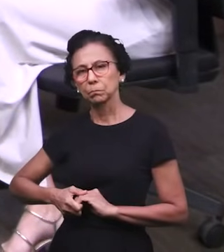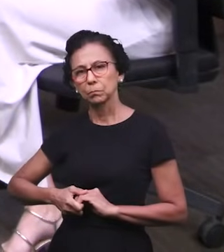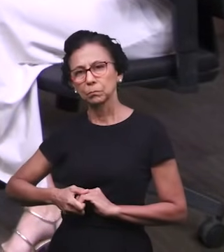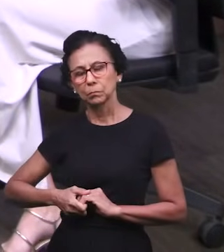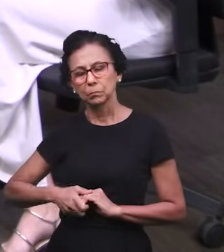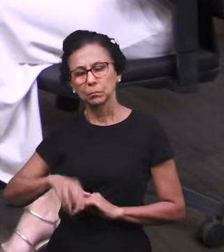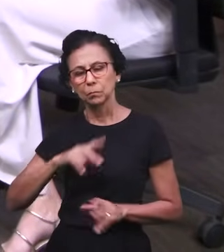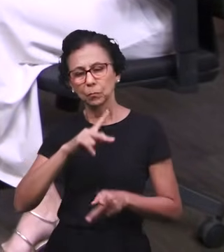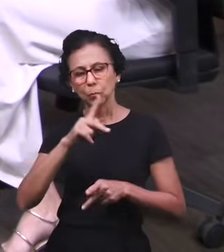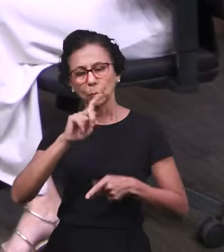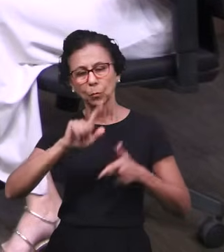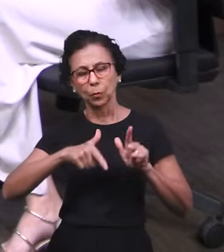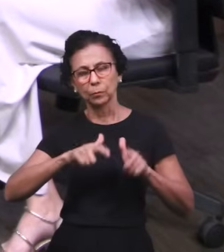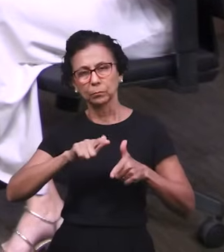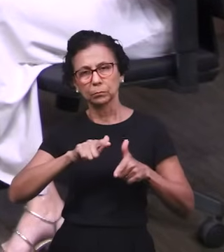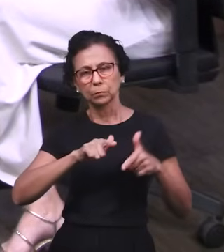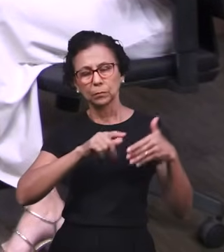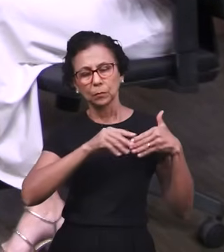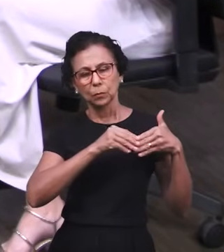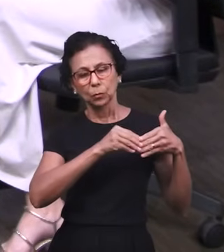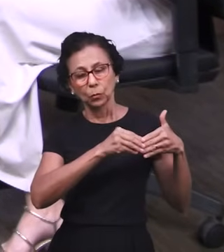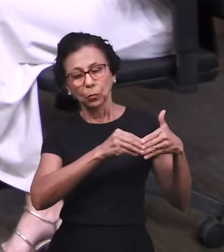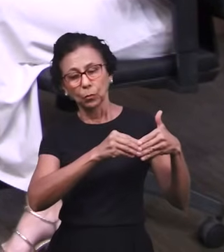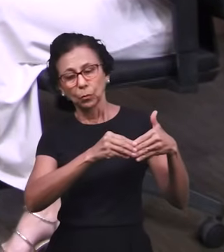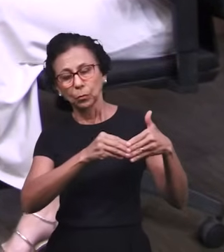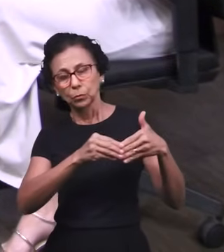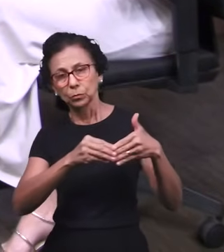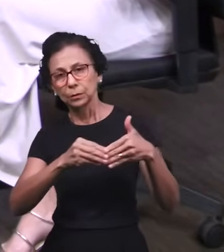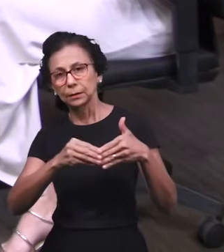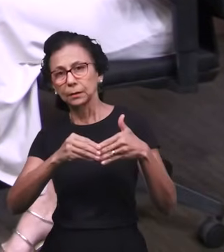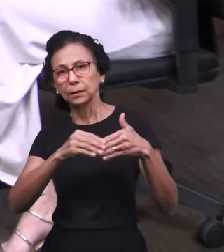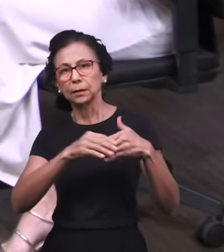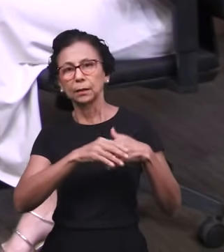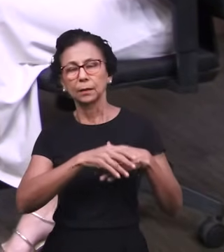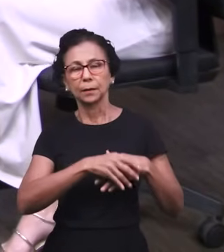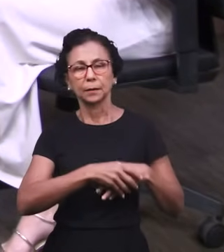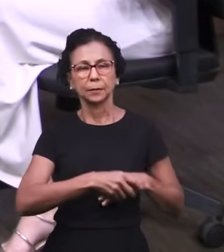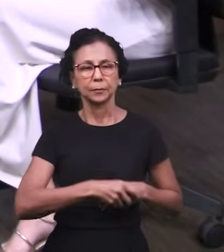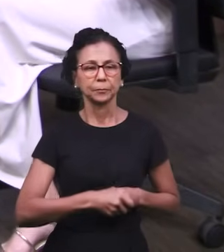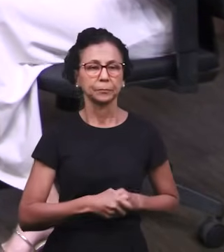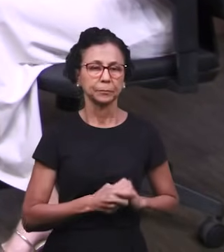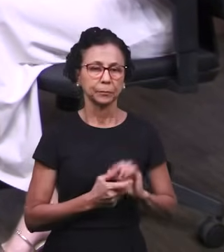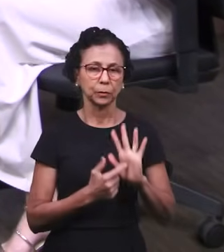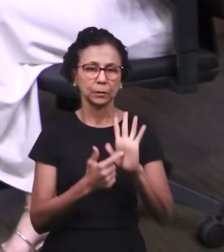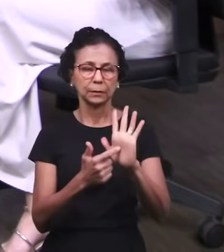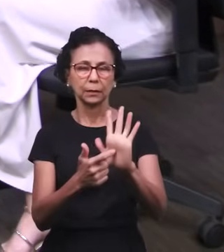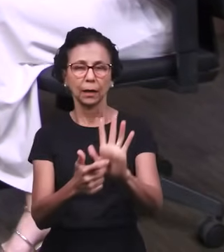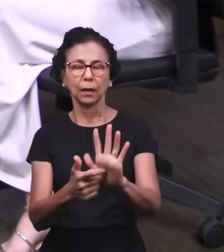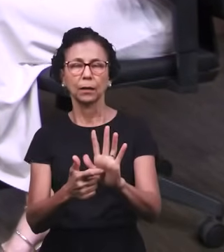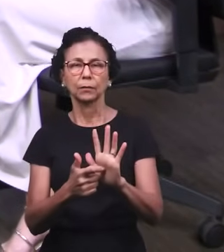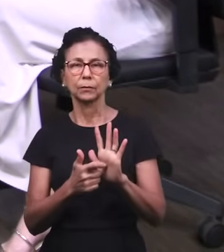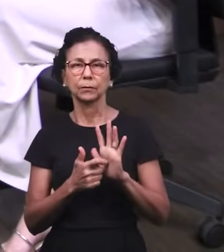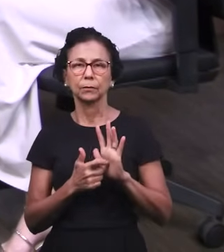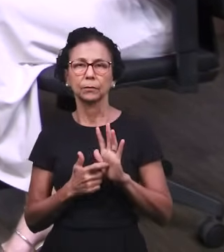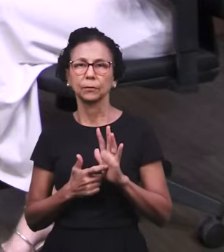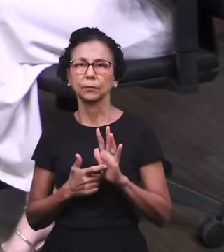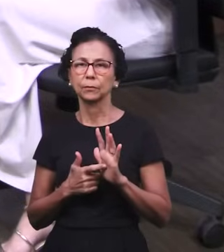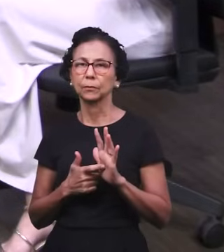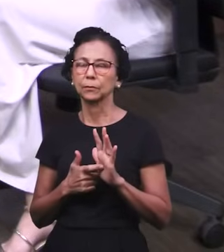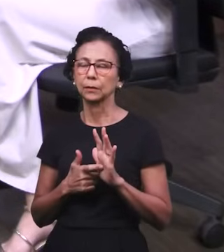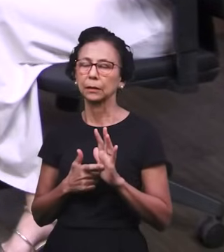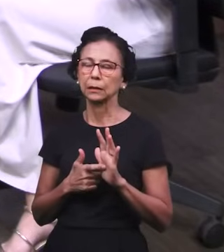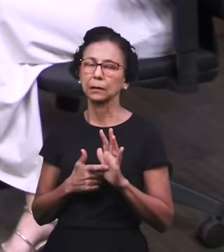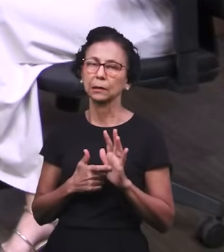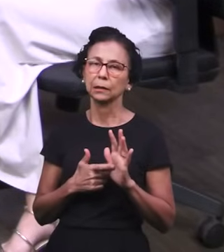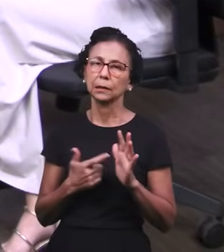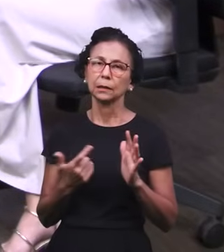o Natal, enfim, e a sua vida como homem, a sua morte na cruz do Calvário, ressurreição. E aí depois o